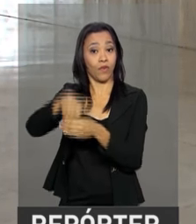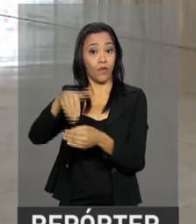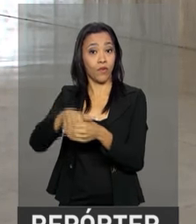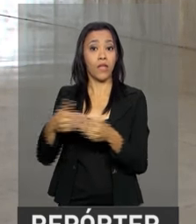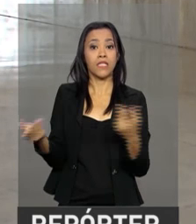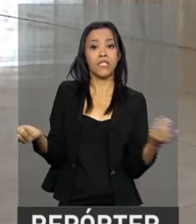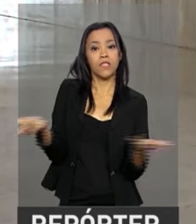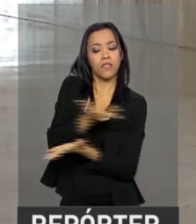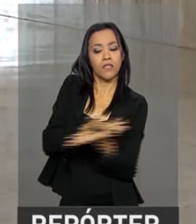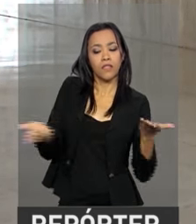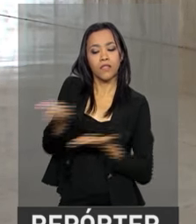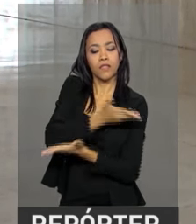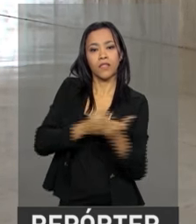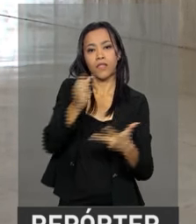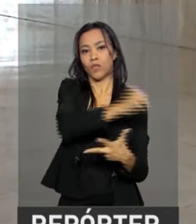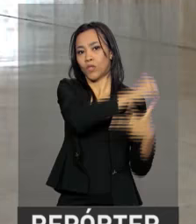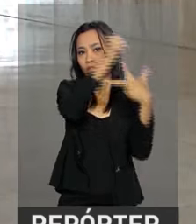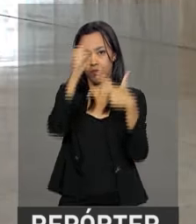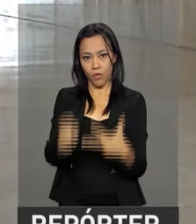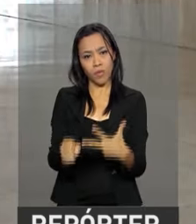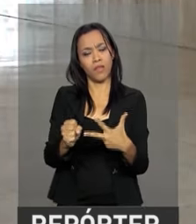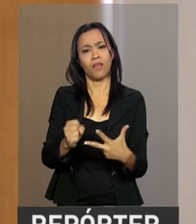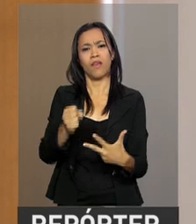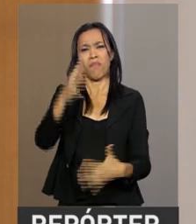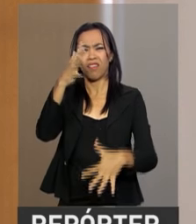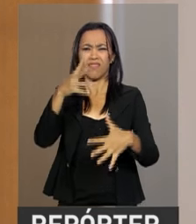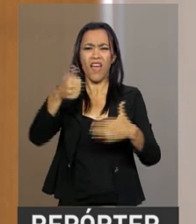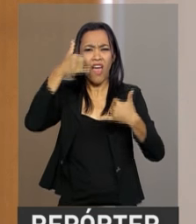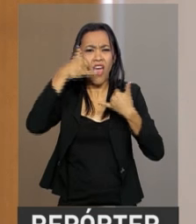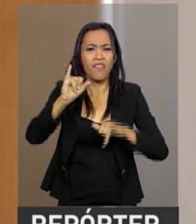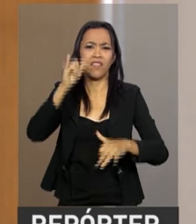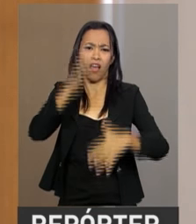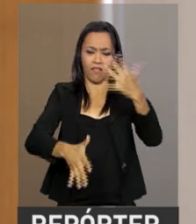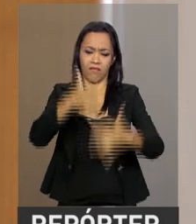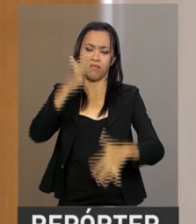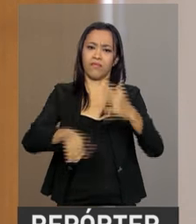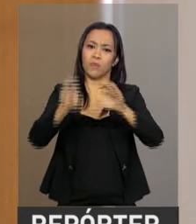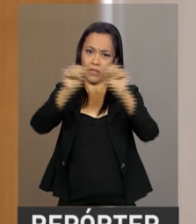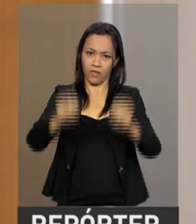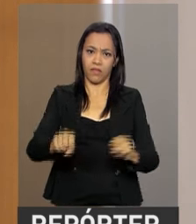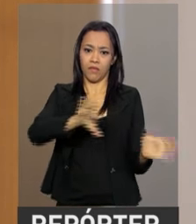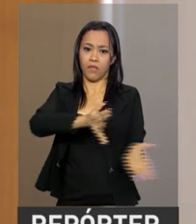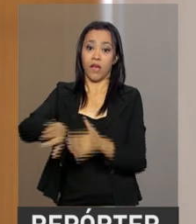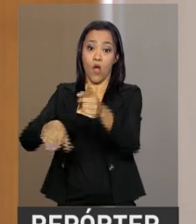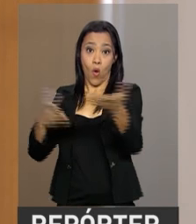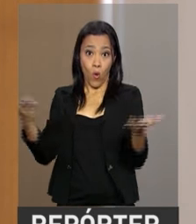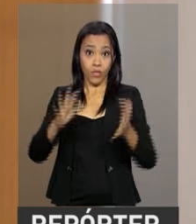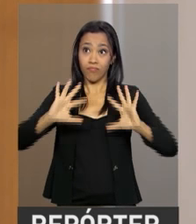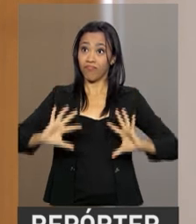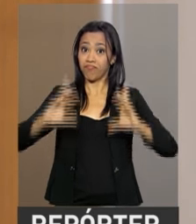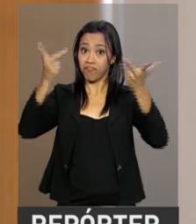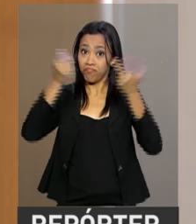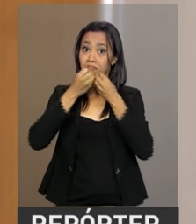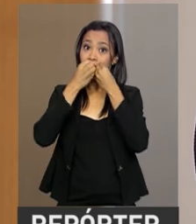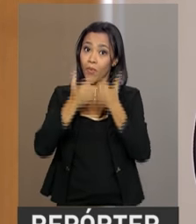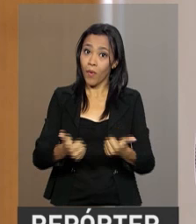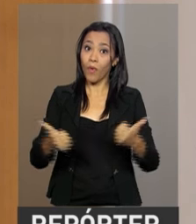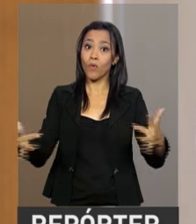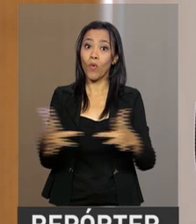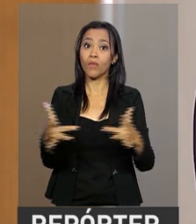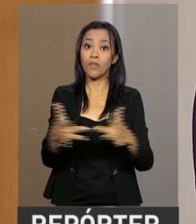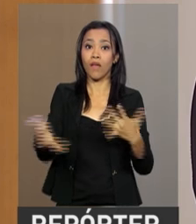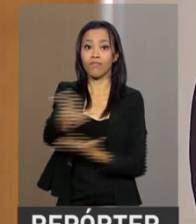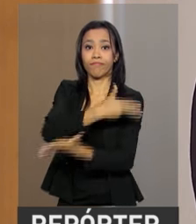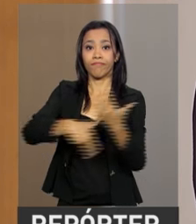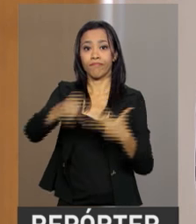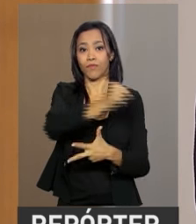entre os poderes para desburocratizar a gestão do Estado. Hoje se celebra uma desburocratização entre os poderes.